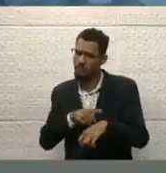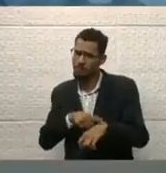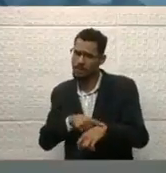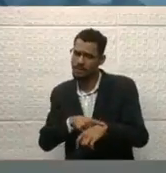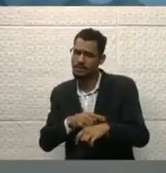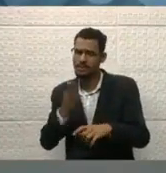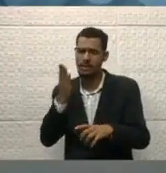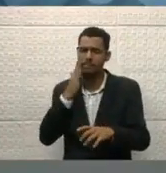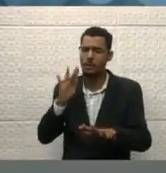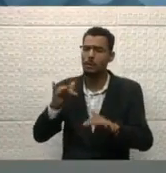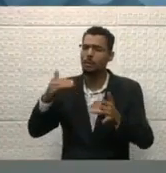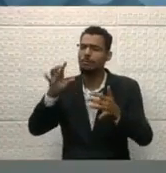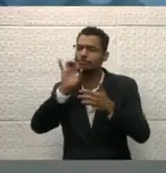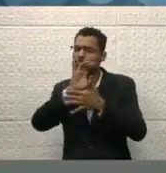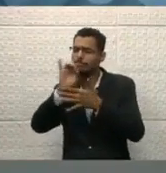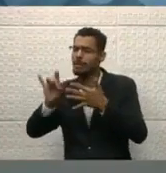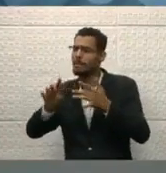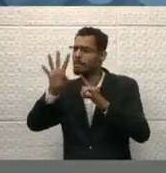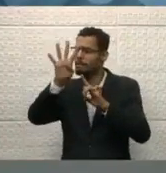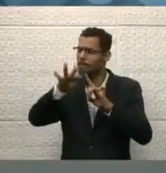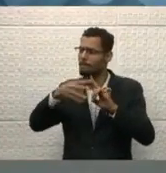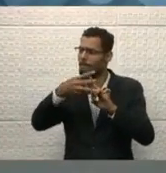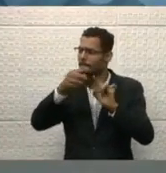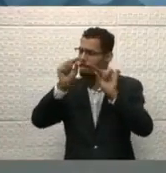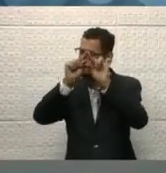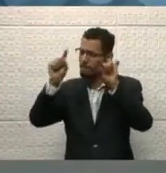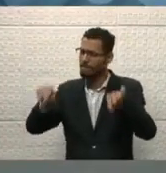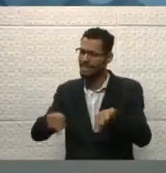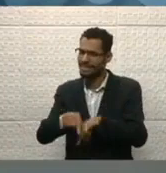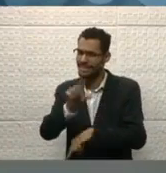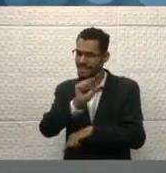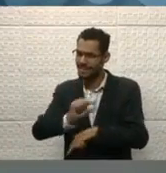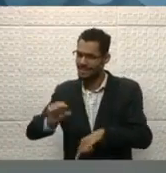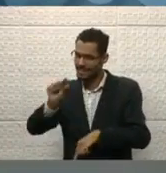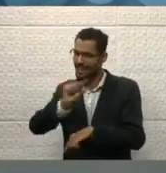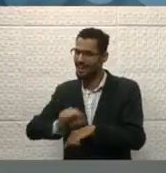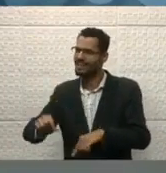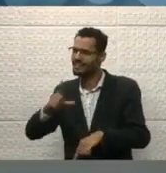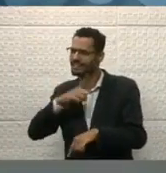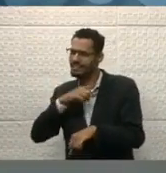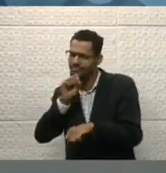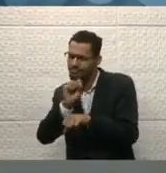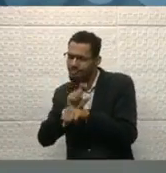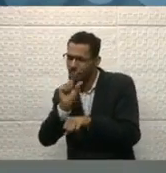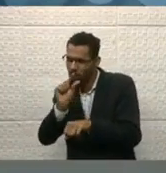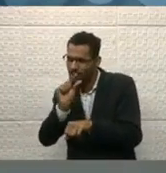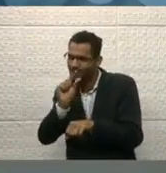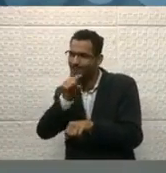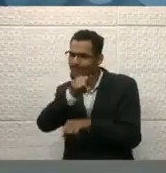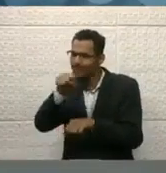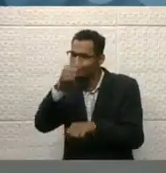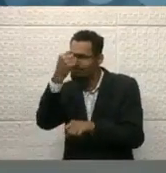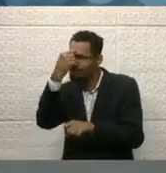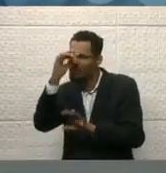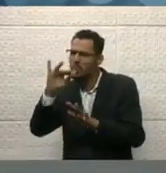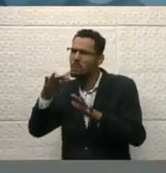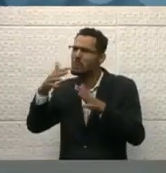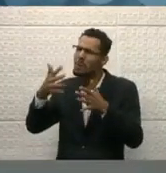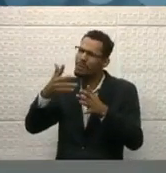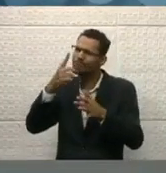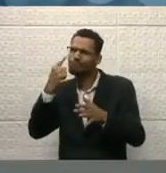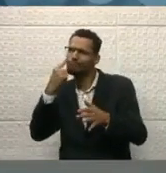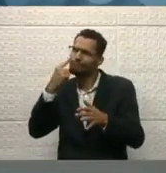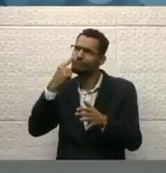se identificar a matriz da transformação linear? Então, nós temos uma pausa agora para que você possa refletir a respeito